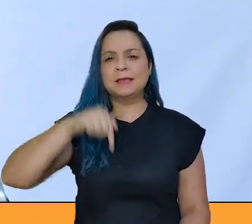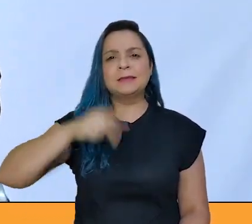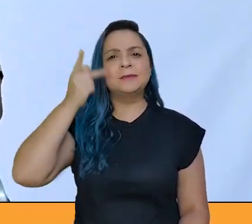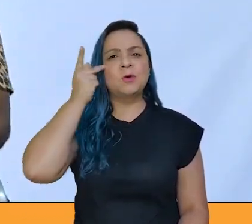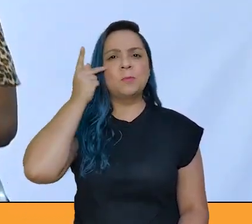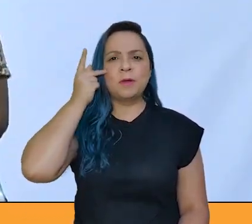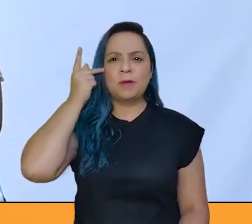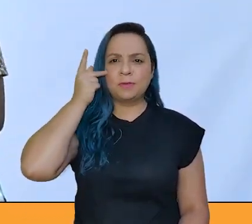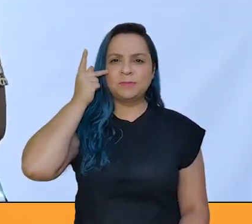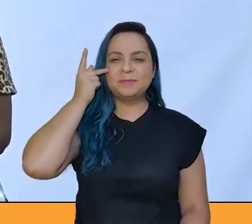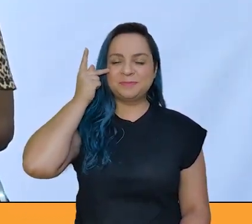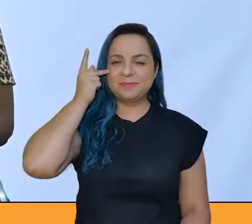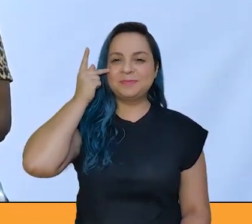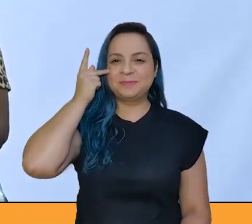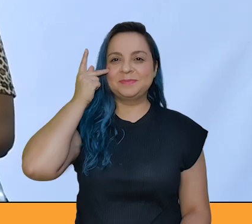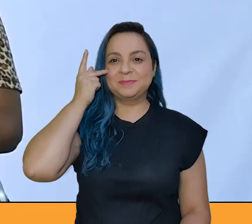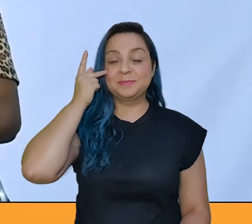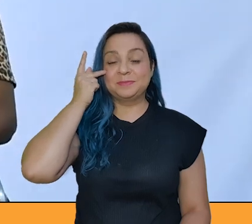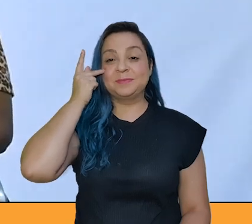de São Paulo,